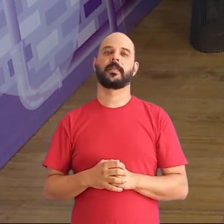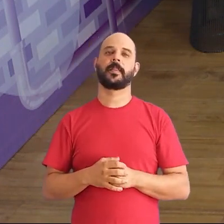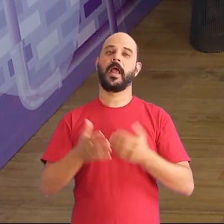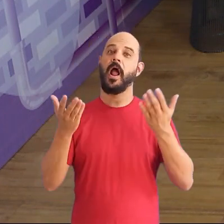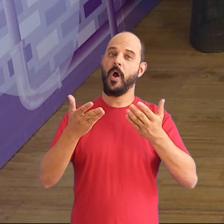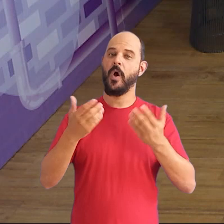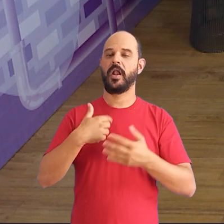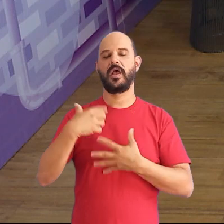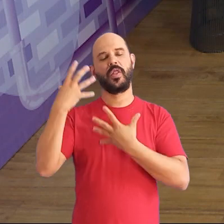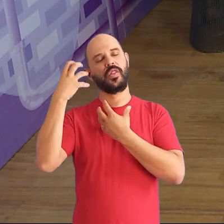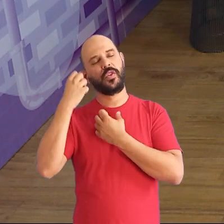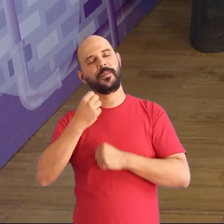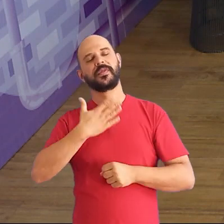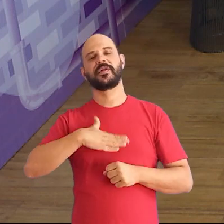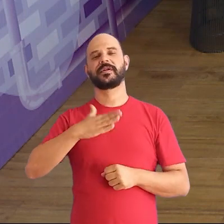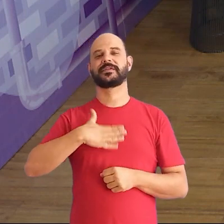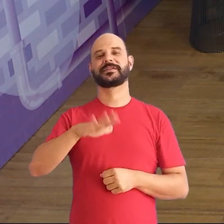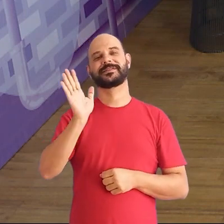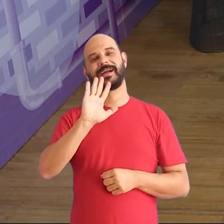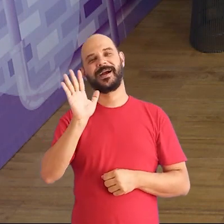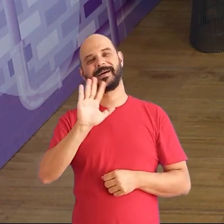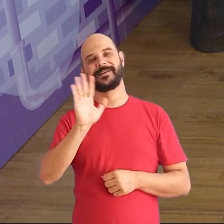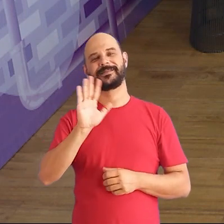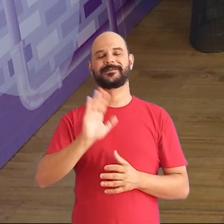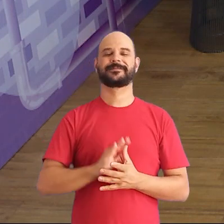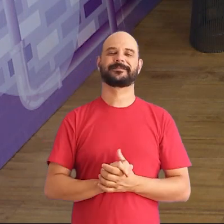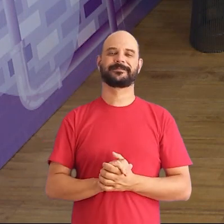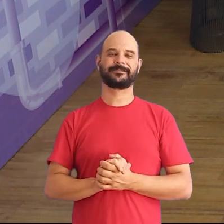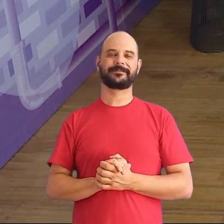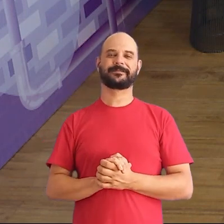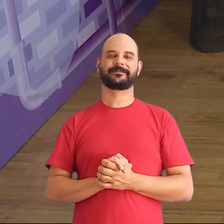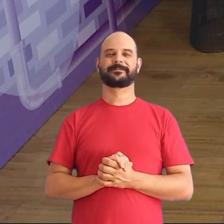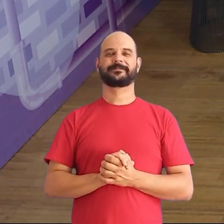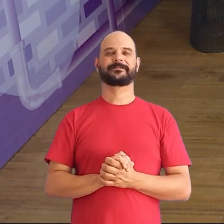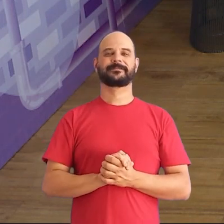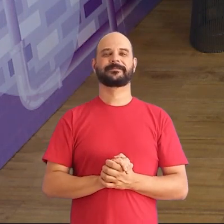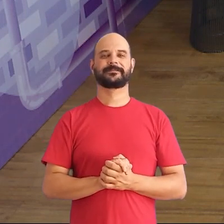direitinho. Agora eu posso dormir tranquila.